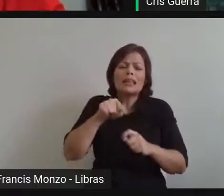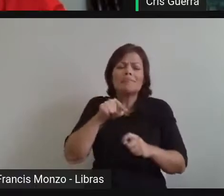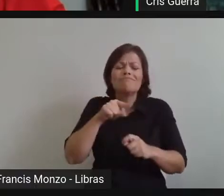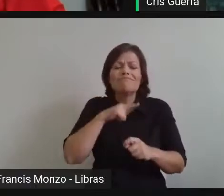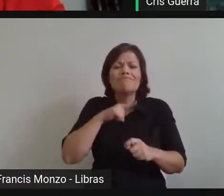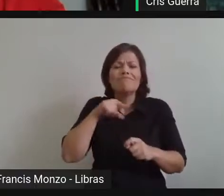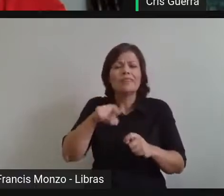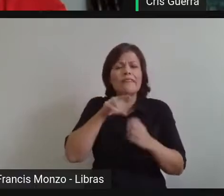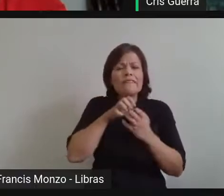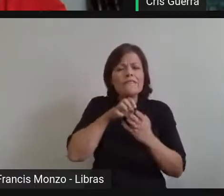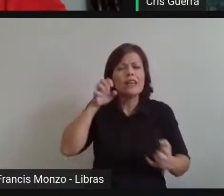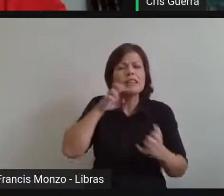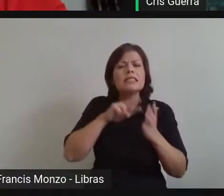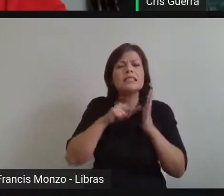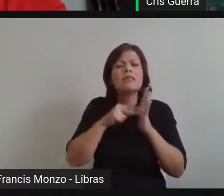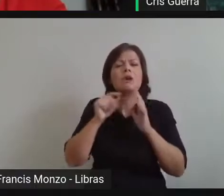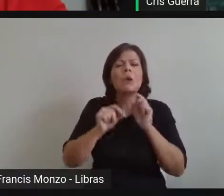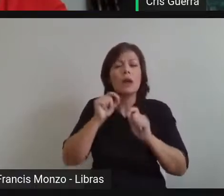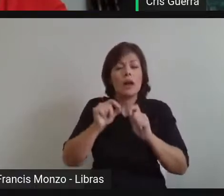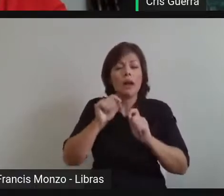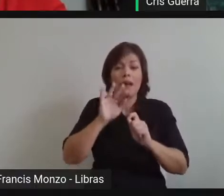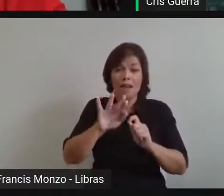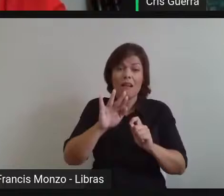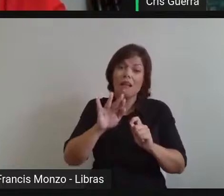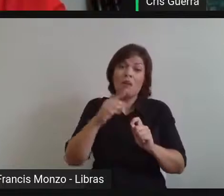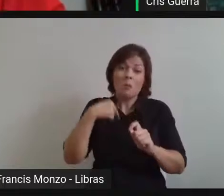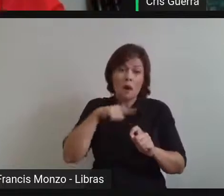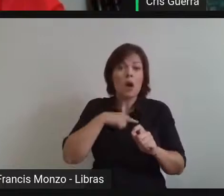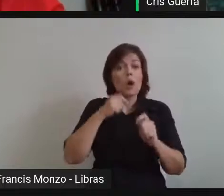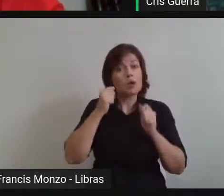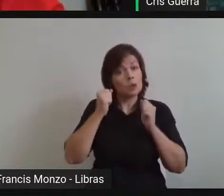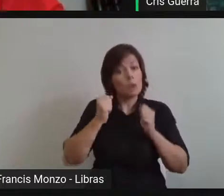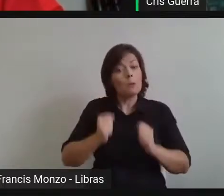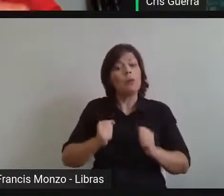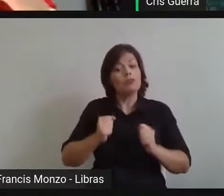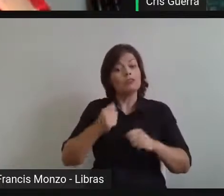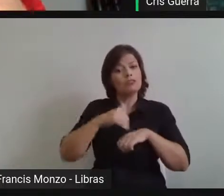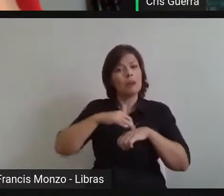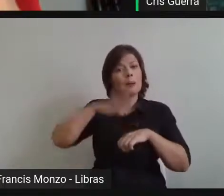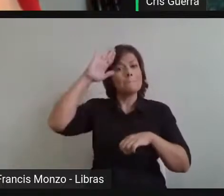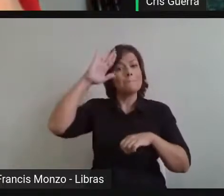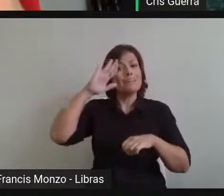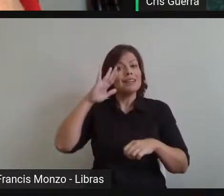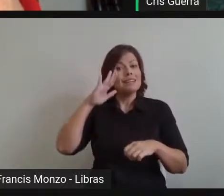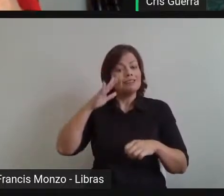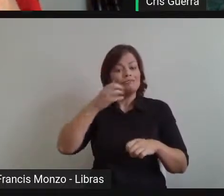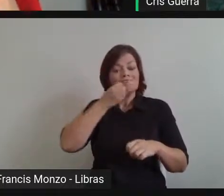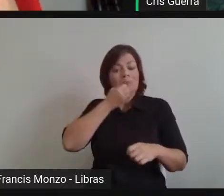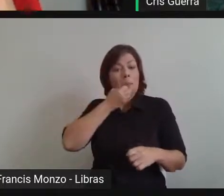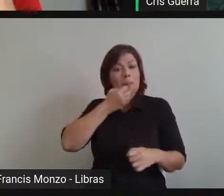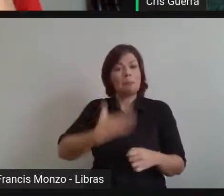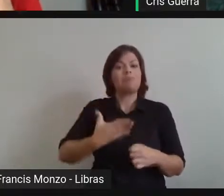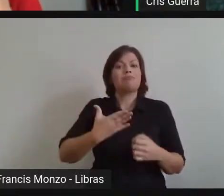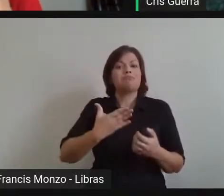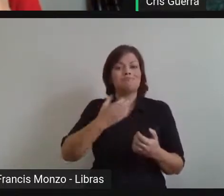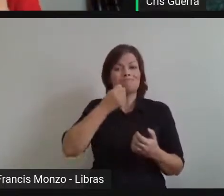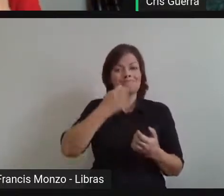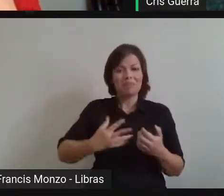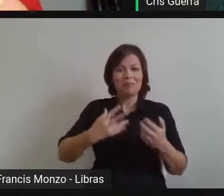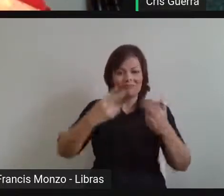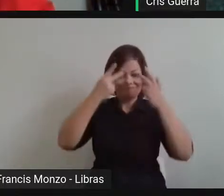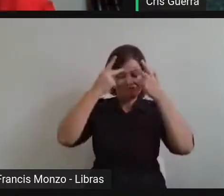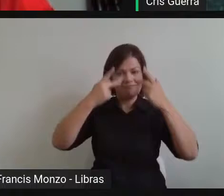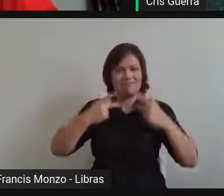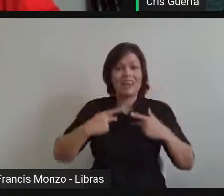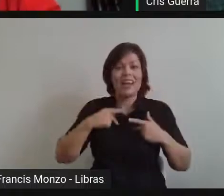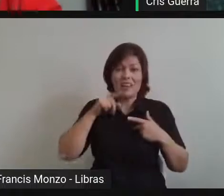gente tem a possibilidade de se tornar mais gentil consigo mesmo. E assim, eu acho que você traz muito isso na sua